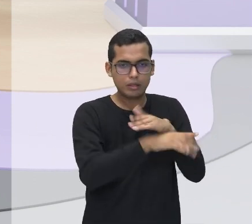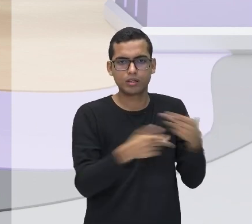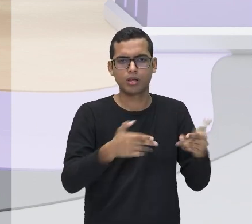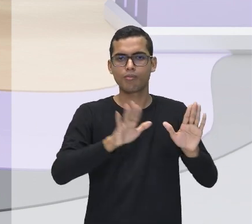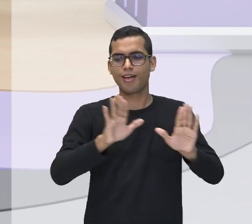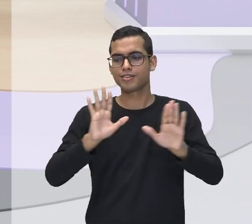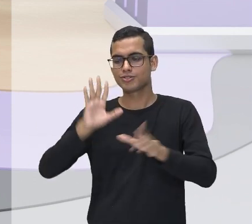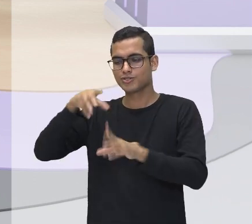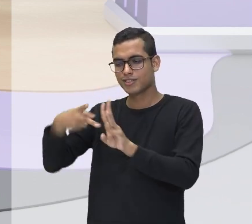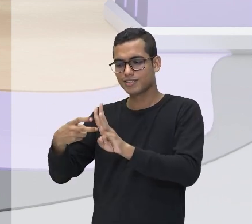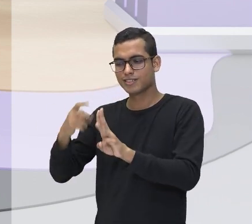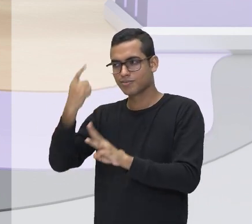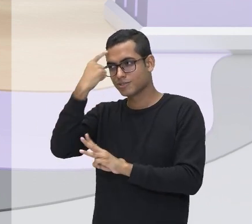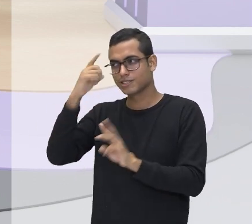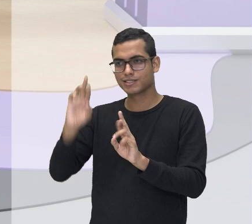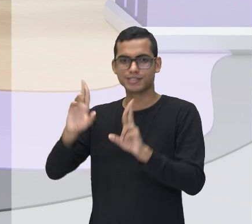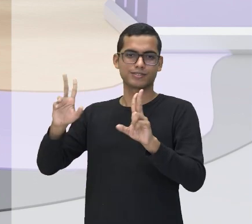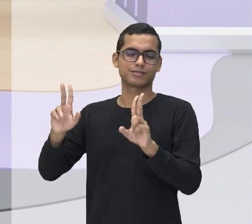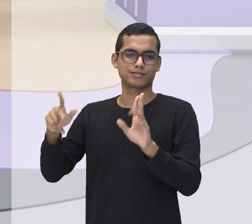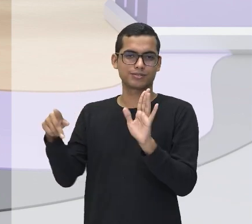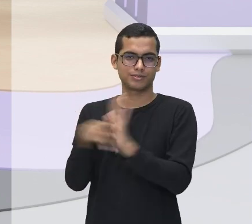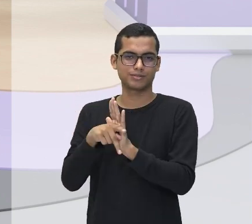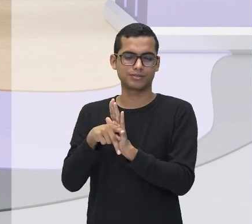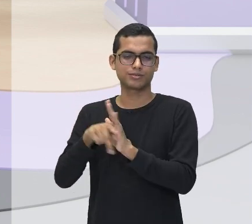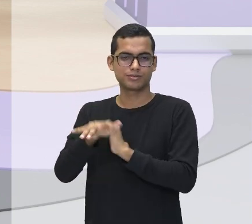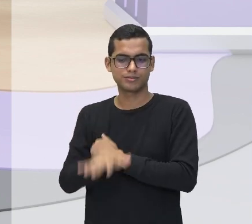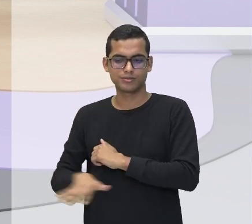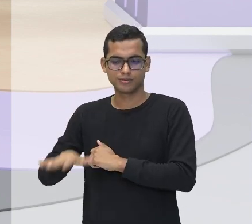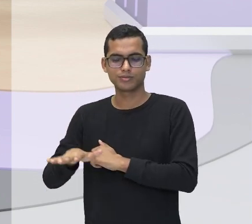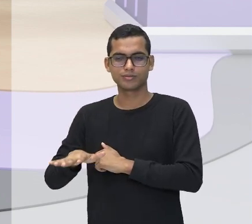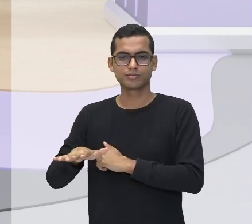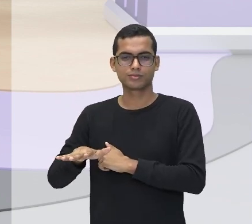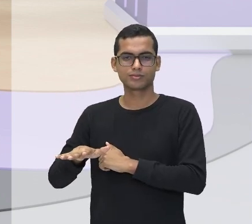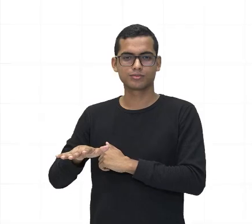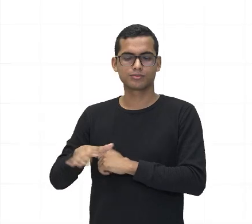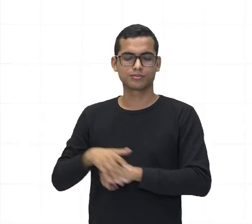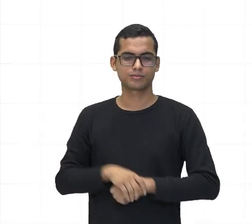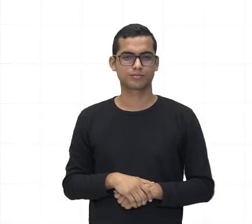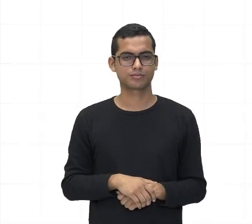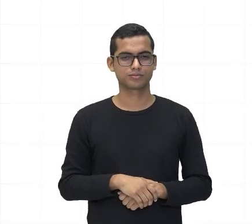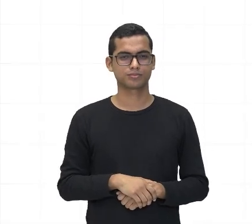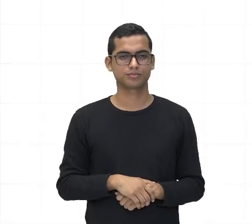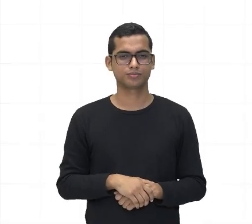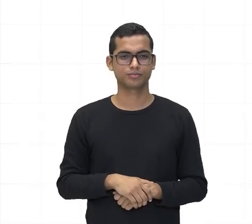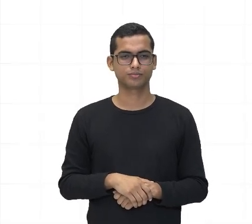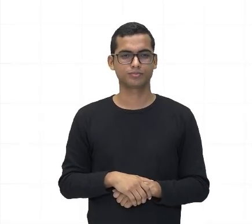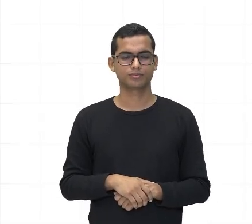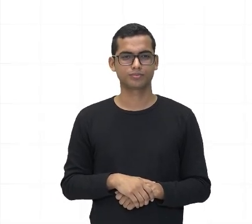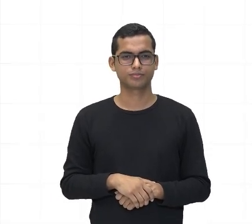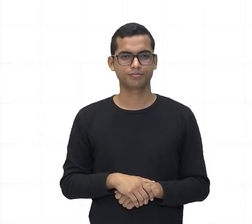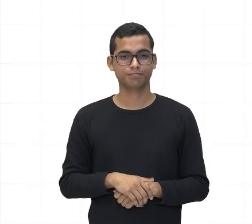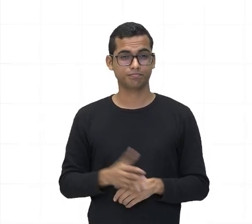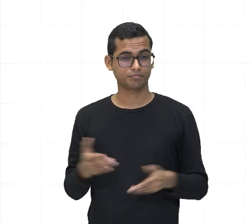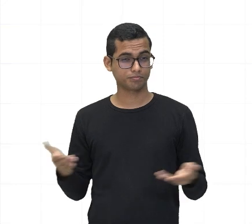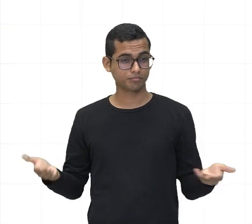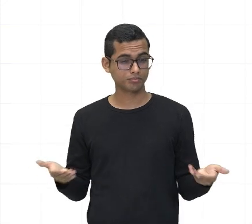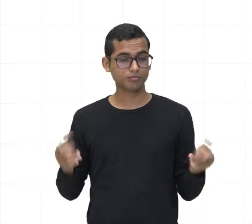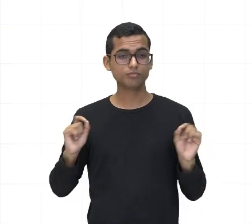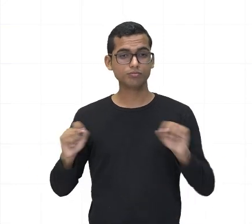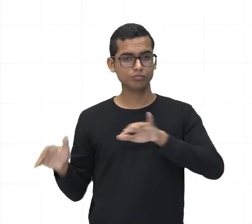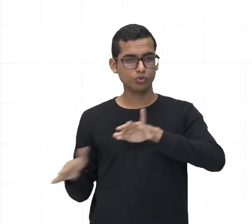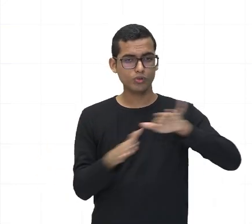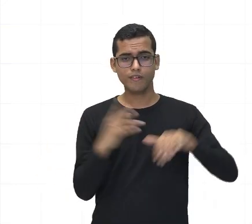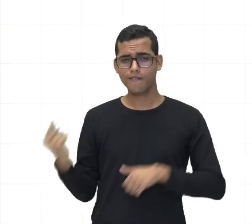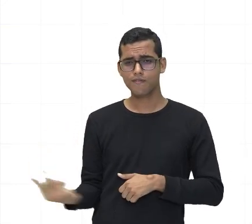ver agora os valores das religiões de matriz indígena. Vamos ver aqui